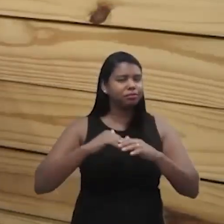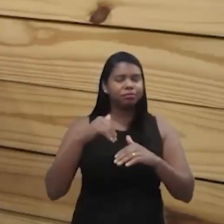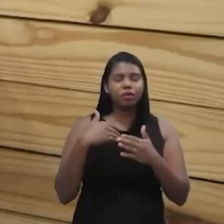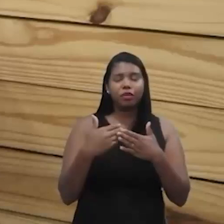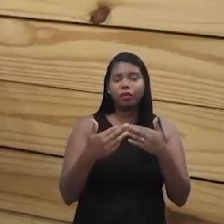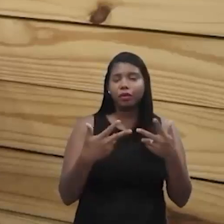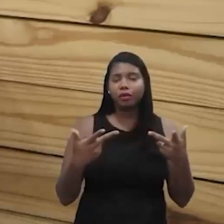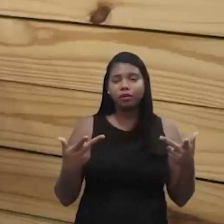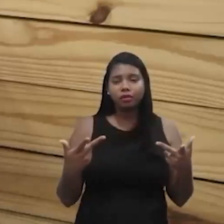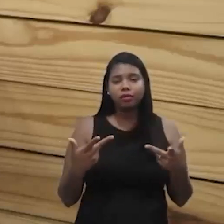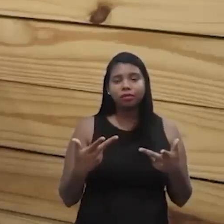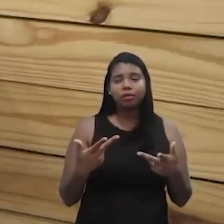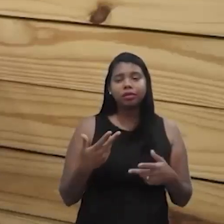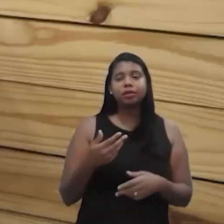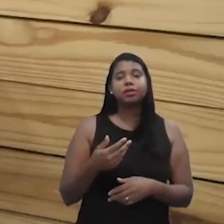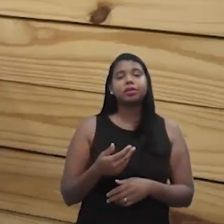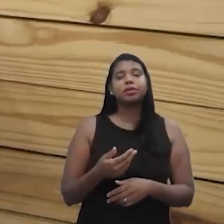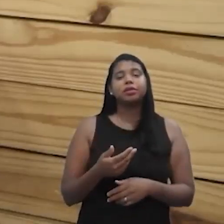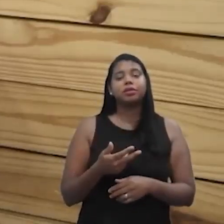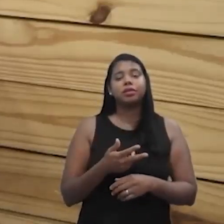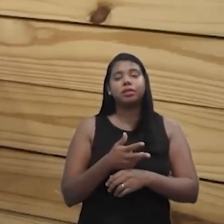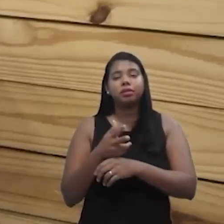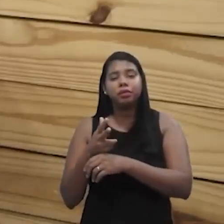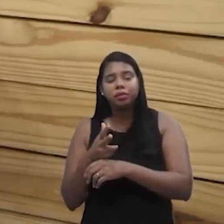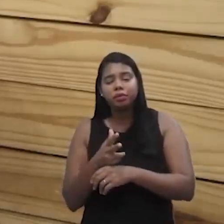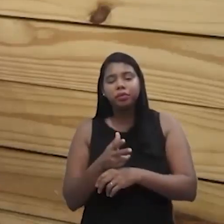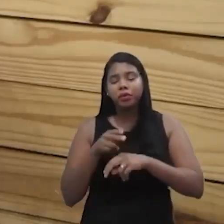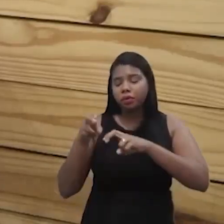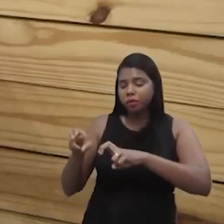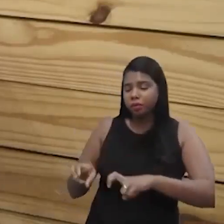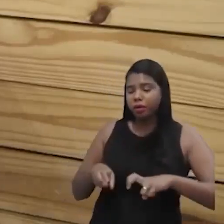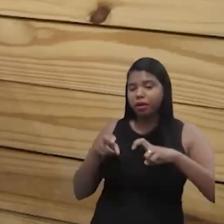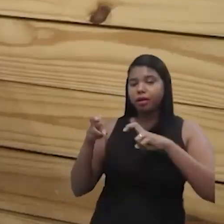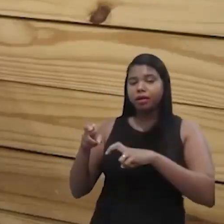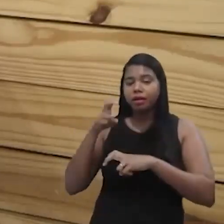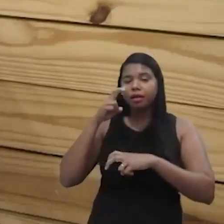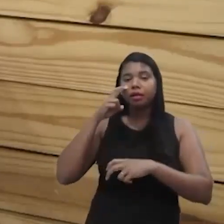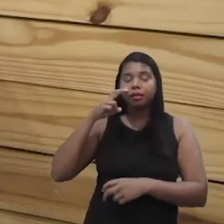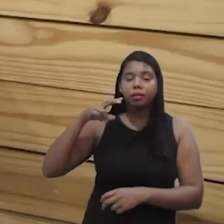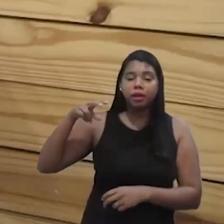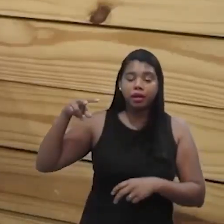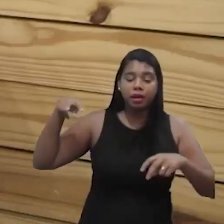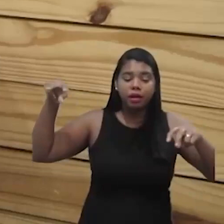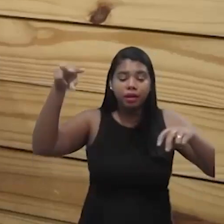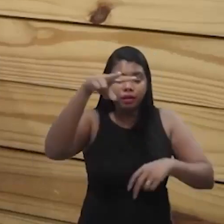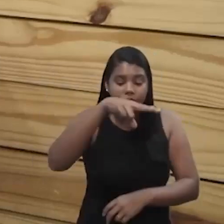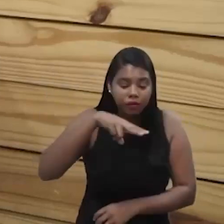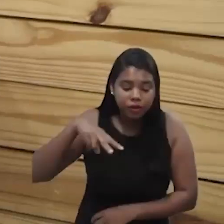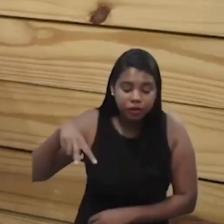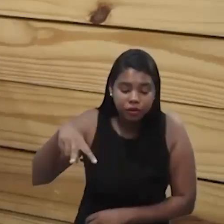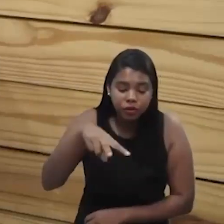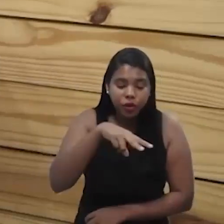ele, por exemplo, para fazer um monitoramento na área agrícola, você usa ele hoje também como monitoramento